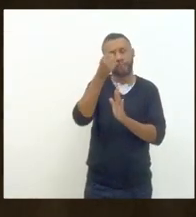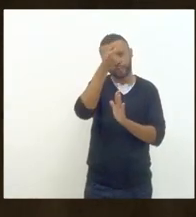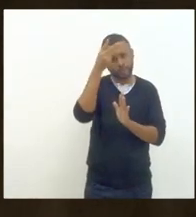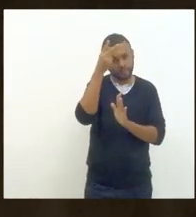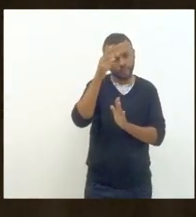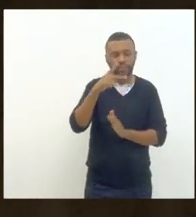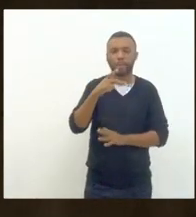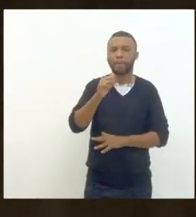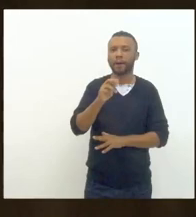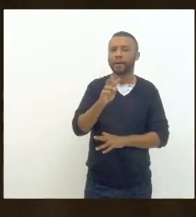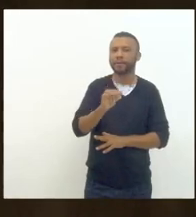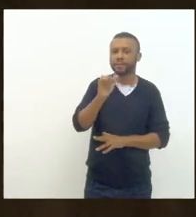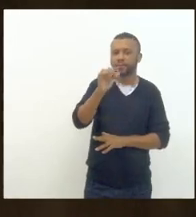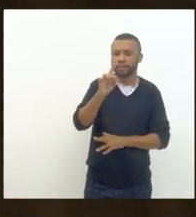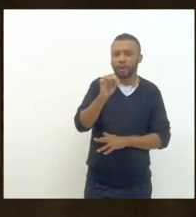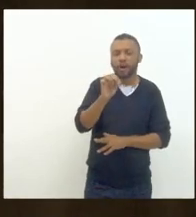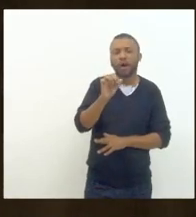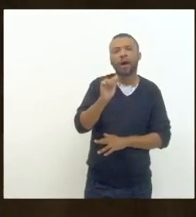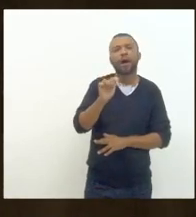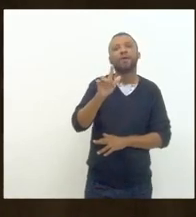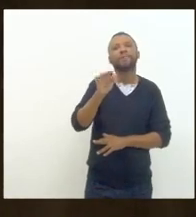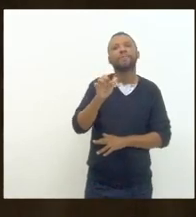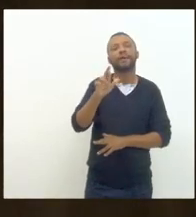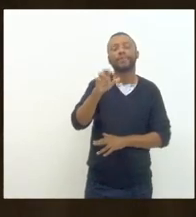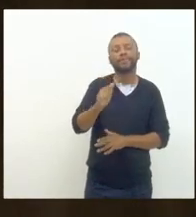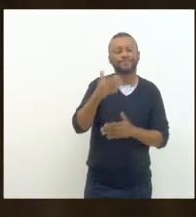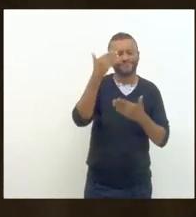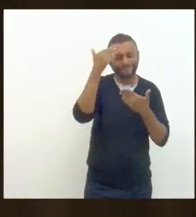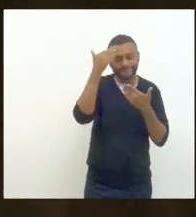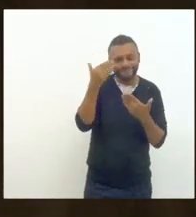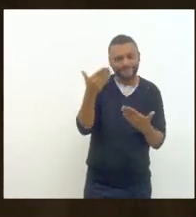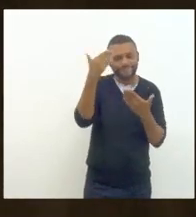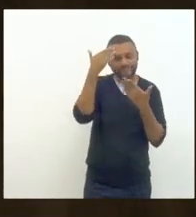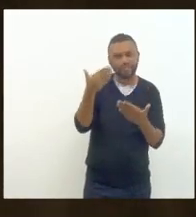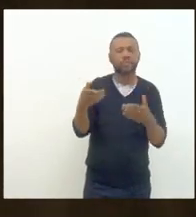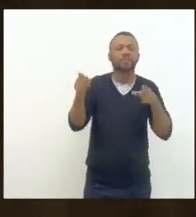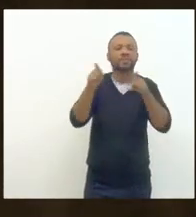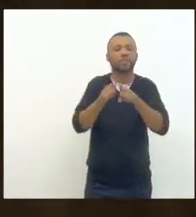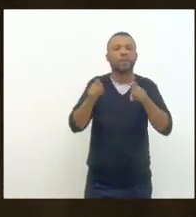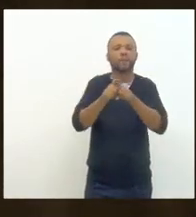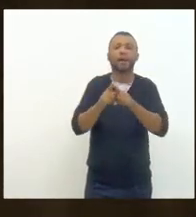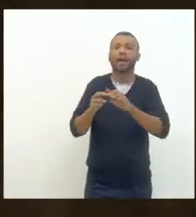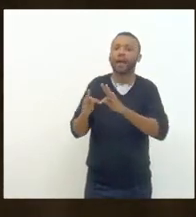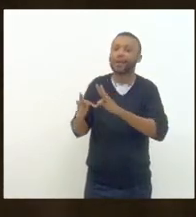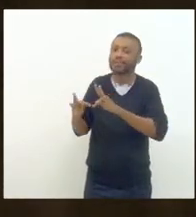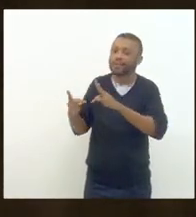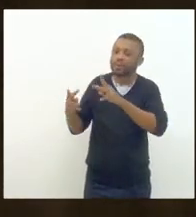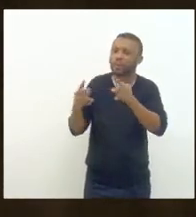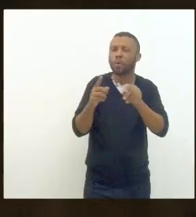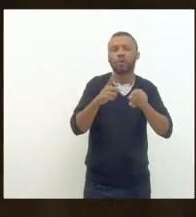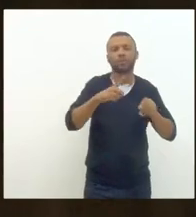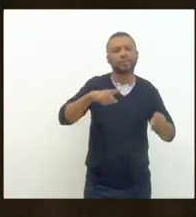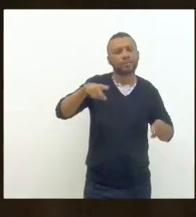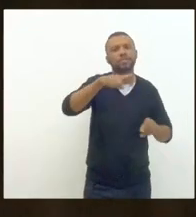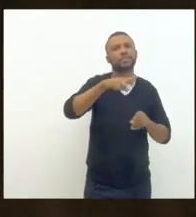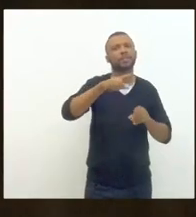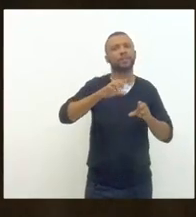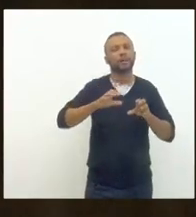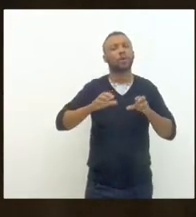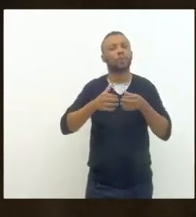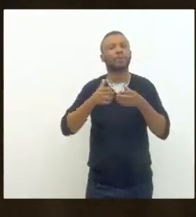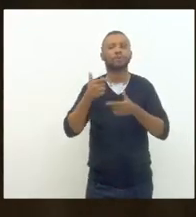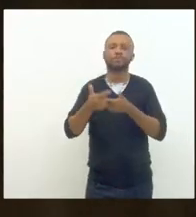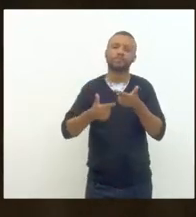Alferes. Então, fico muito feliz aí, grato, e agradecer também a todos dessa Comissão de